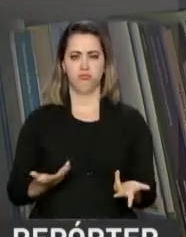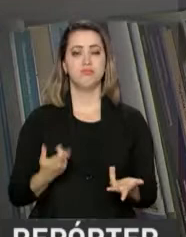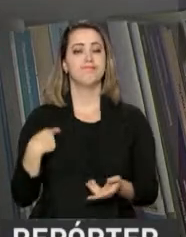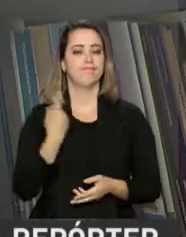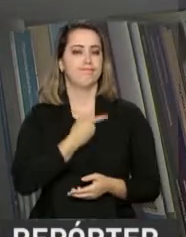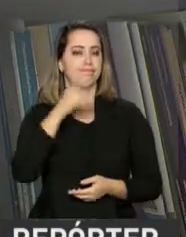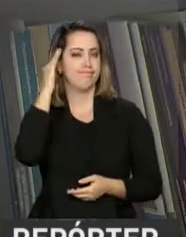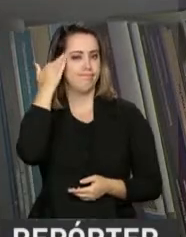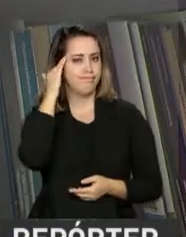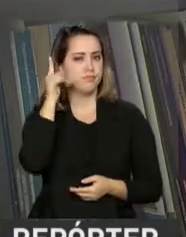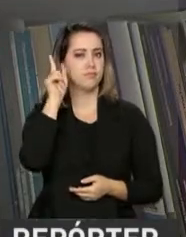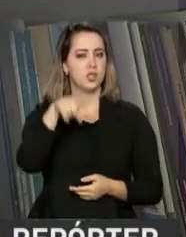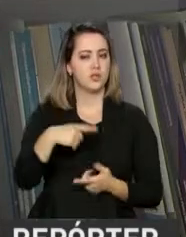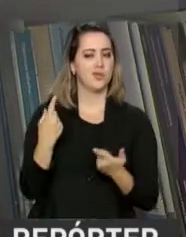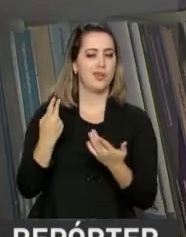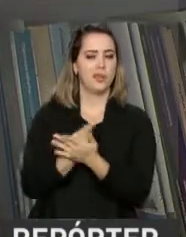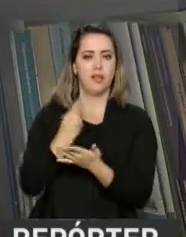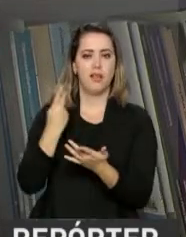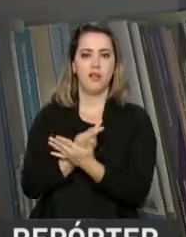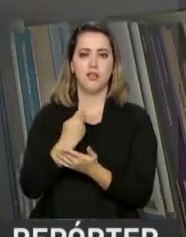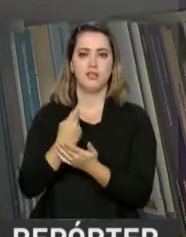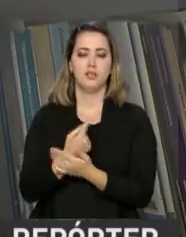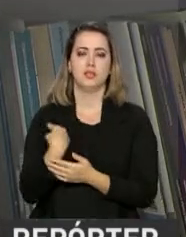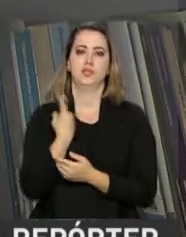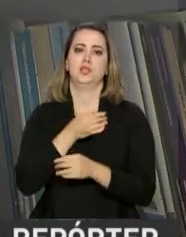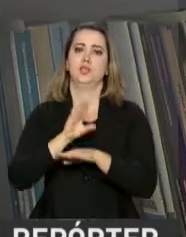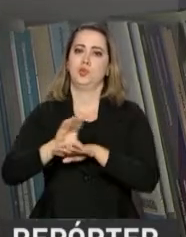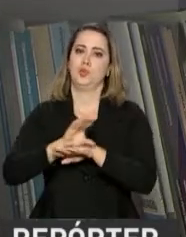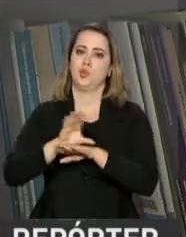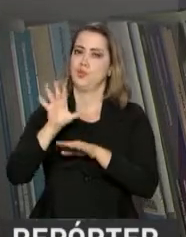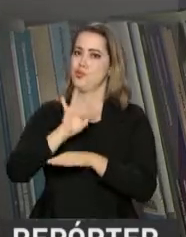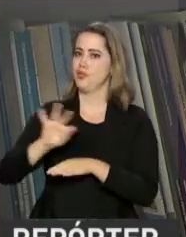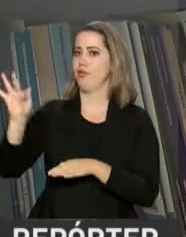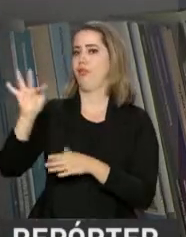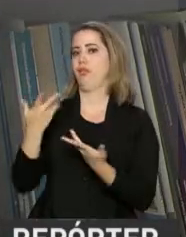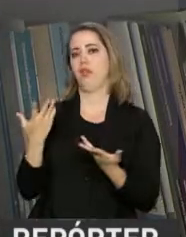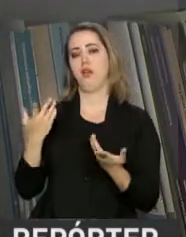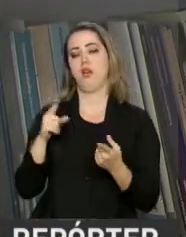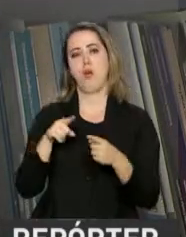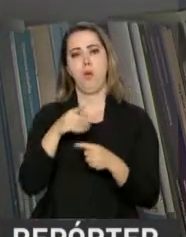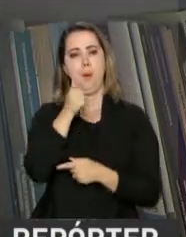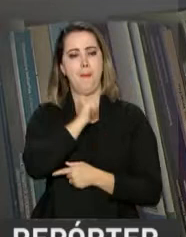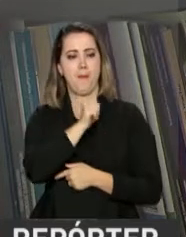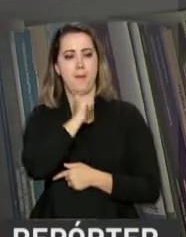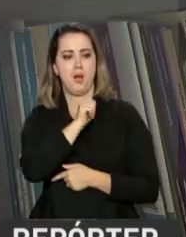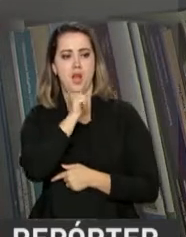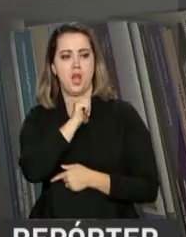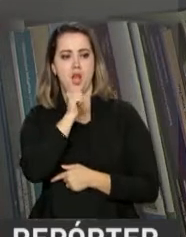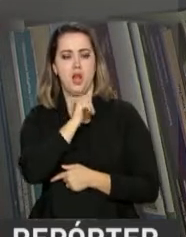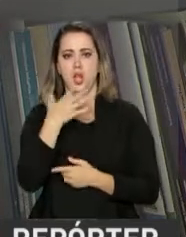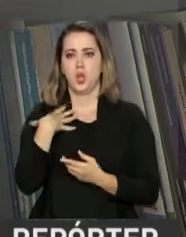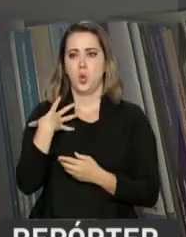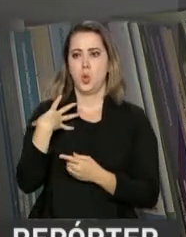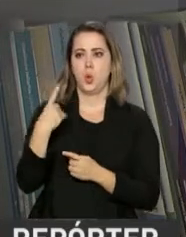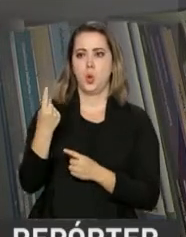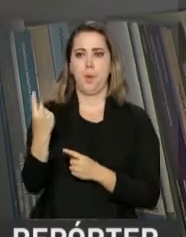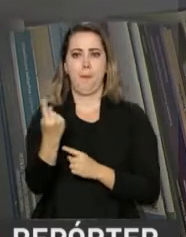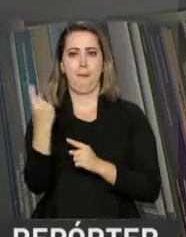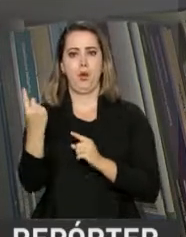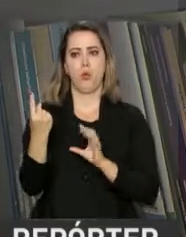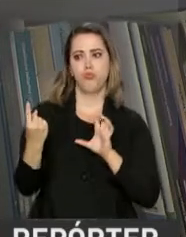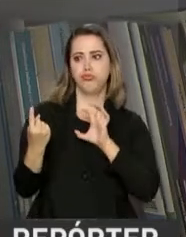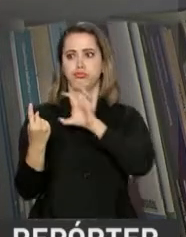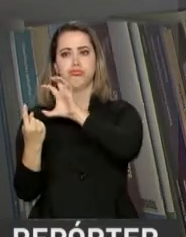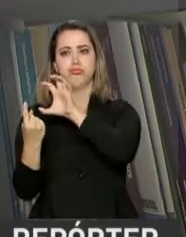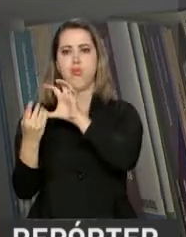entendendo que sua iv olimpíada a nossa constituição federal a mulher não pode ser tratada como uma isca é como uma forma de atrair o